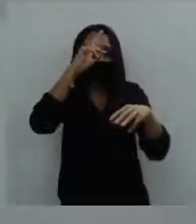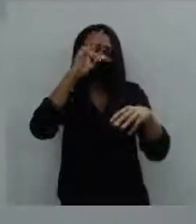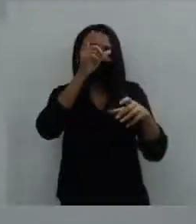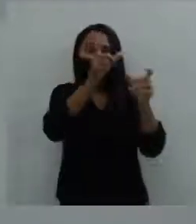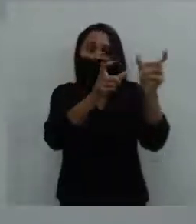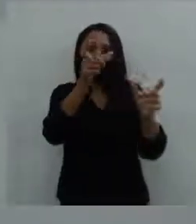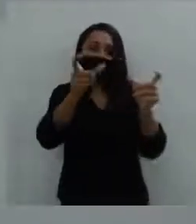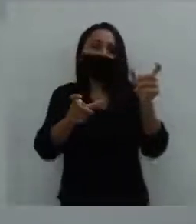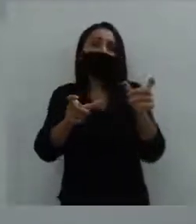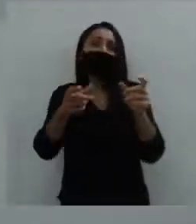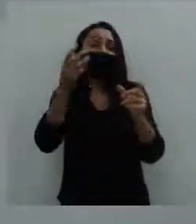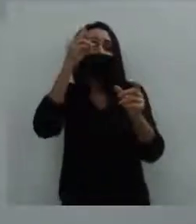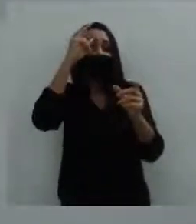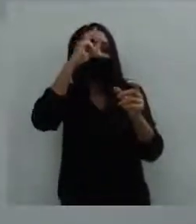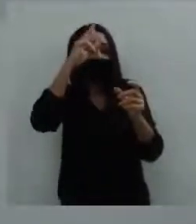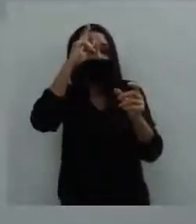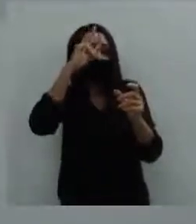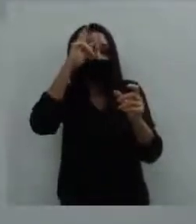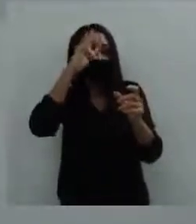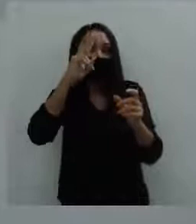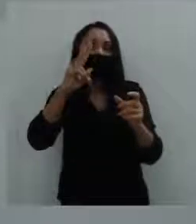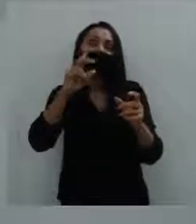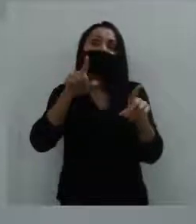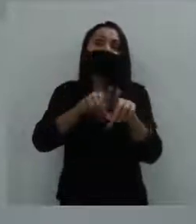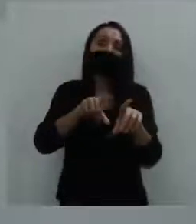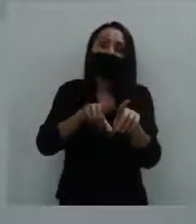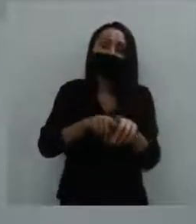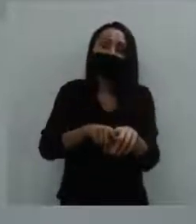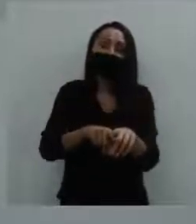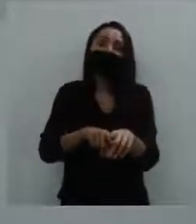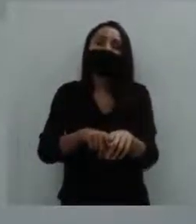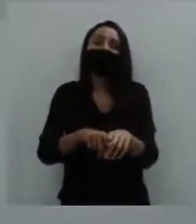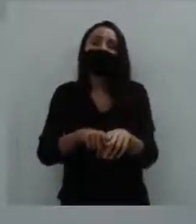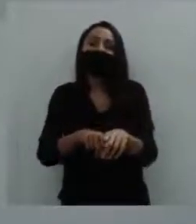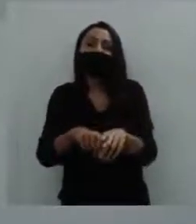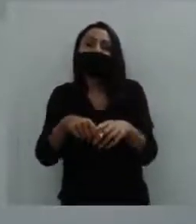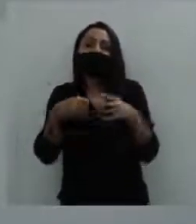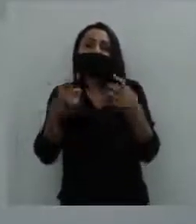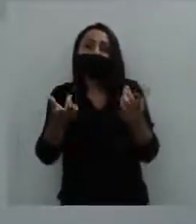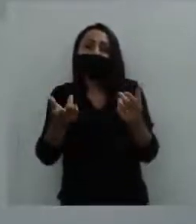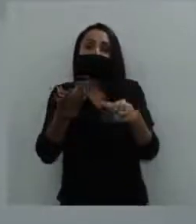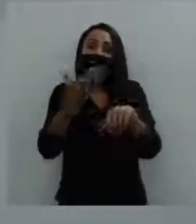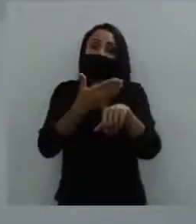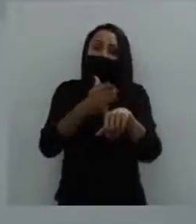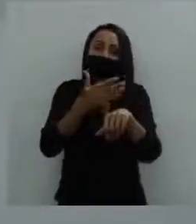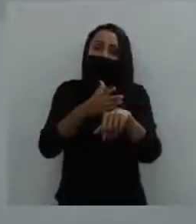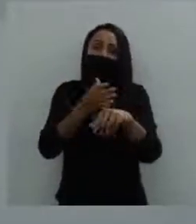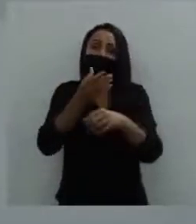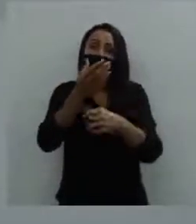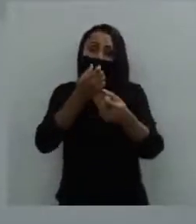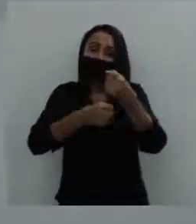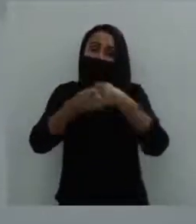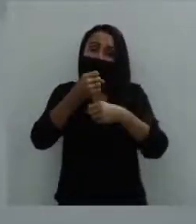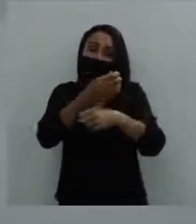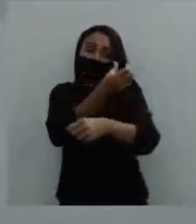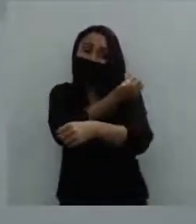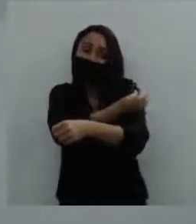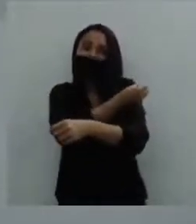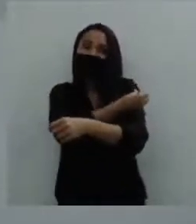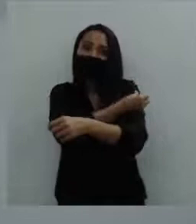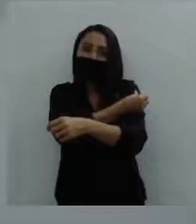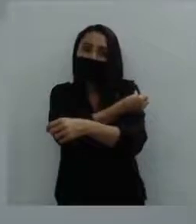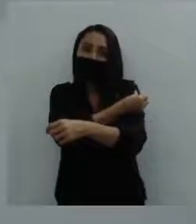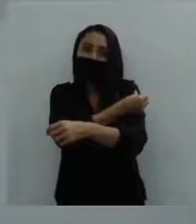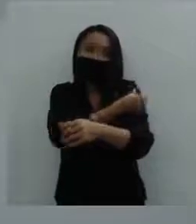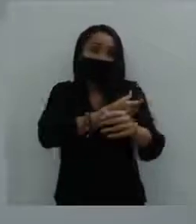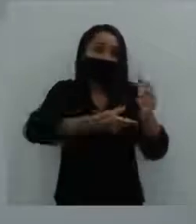personagens? Então lembrem-se disso. E lembrem-se de que foi um treino que vocês viram lá no 6º ano, lá